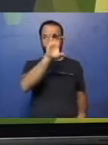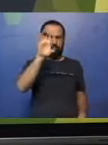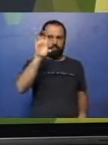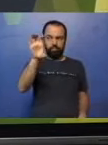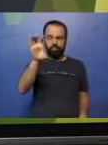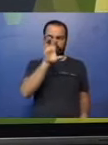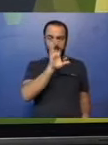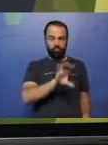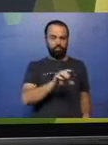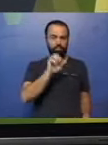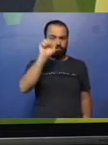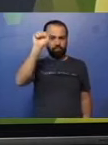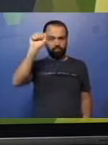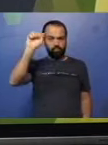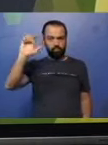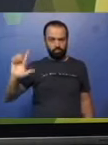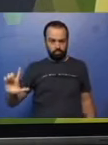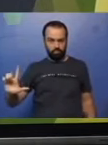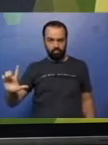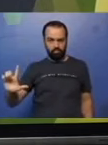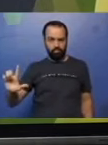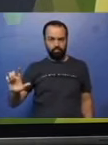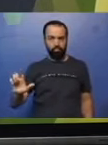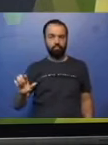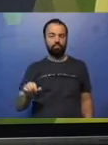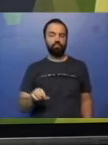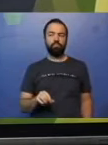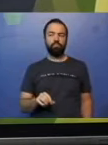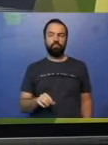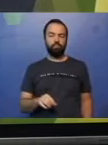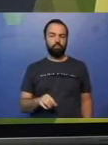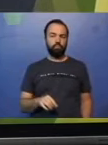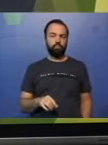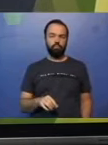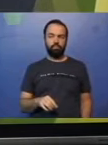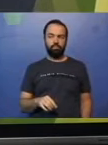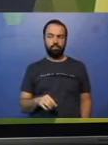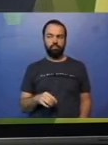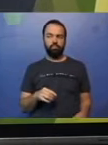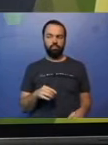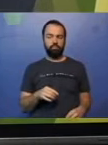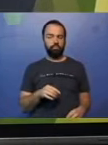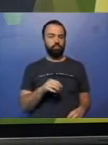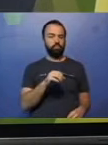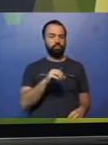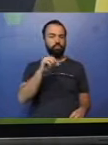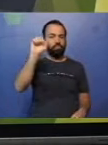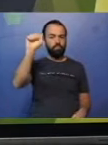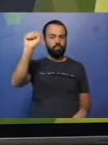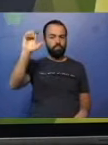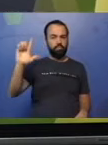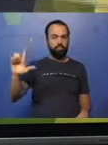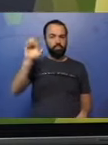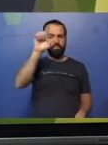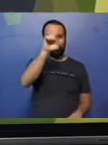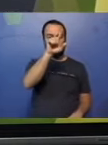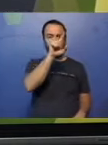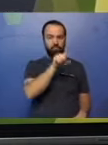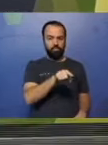separada, ela foi separada em 4 partes, iguais, 3